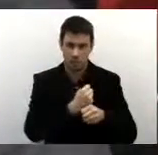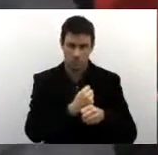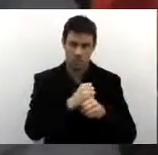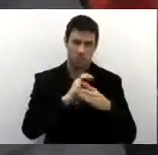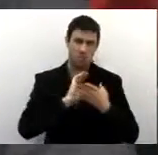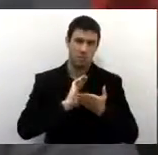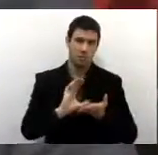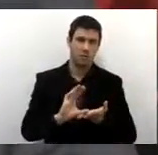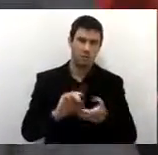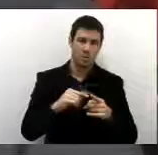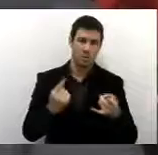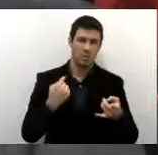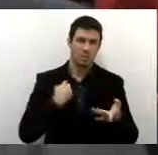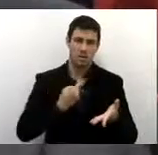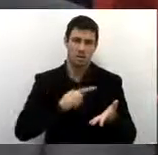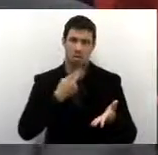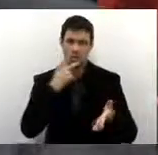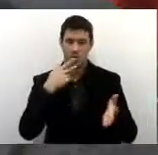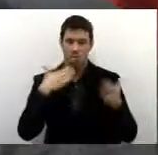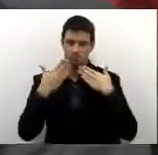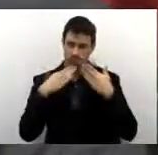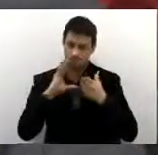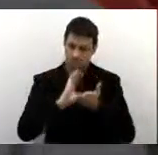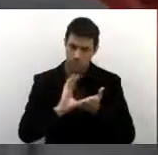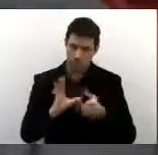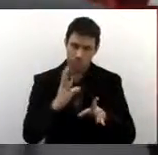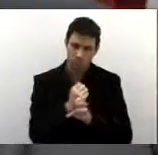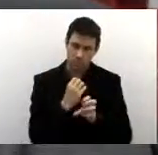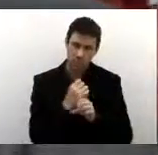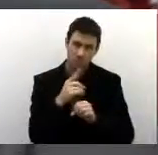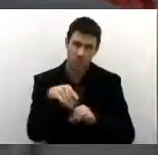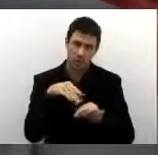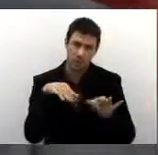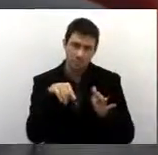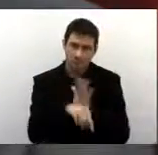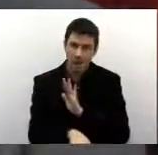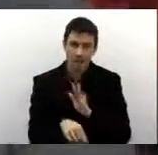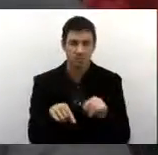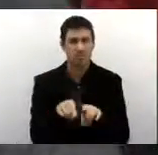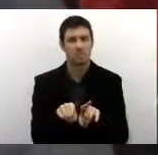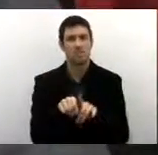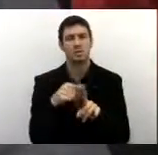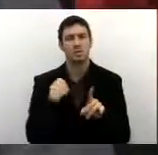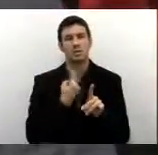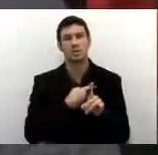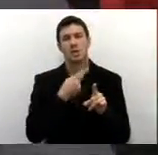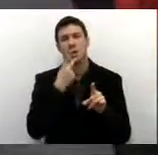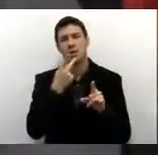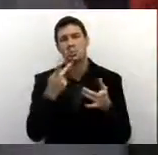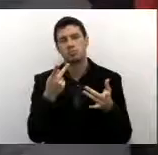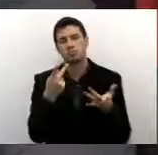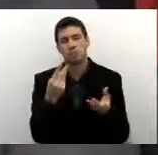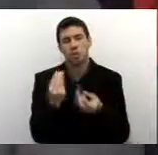E acaba, o vereador acaba se atendo ao orçamento do ano que vem, que é a peça que já está aqui na Câmara Municipal.